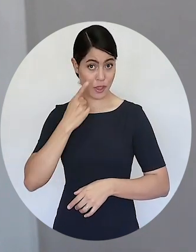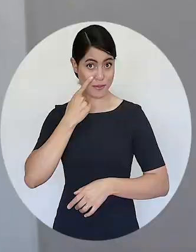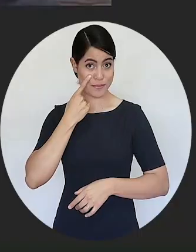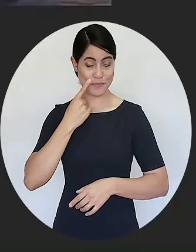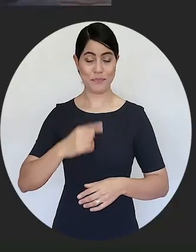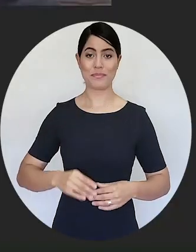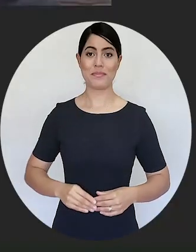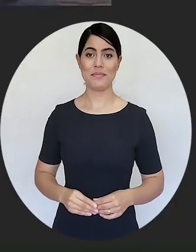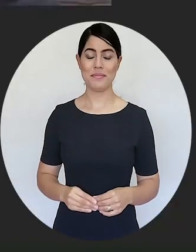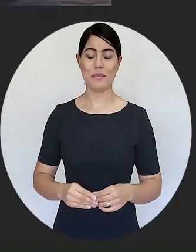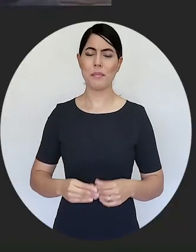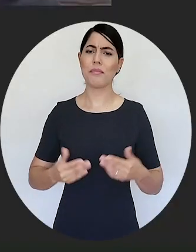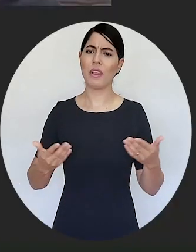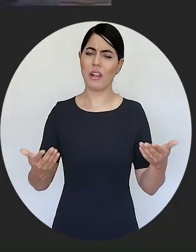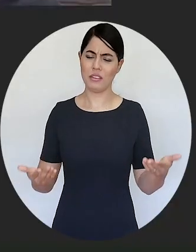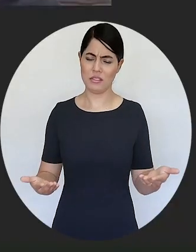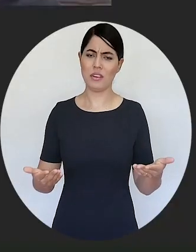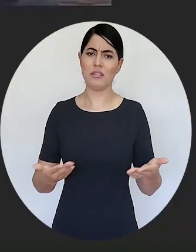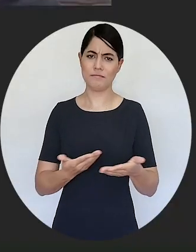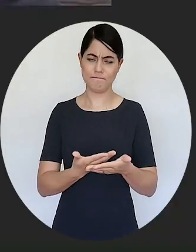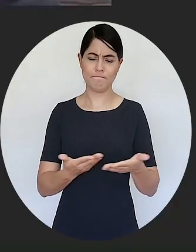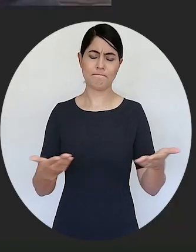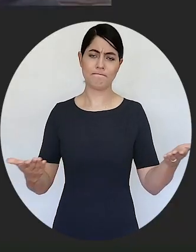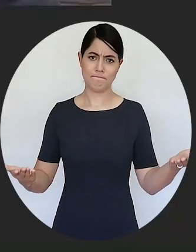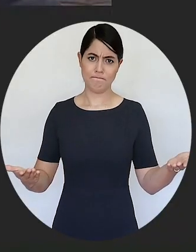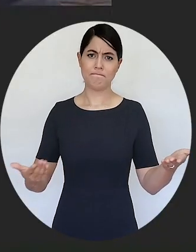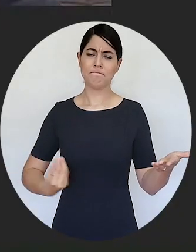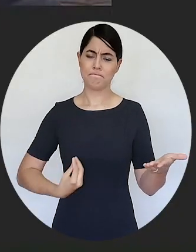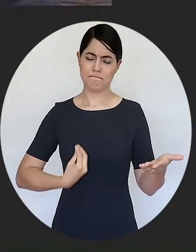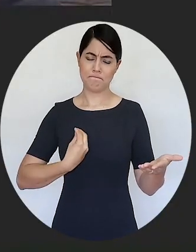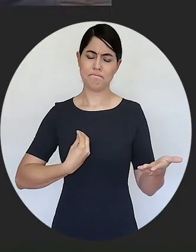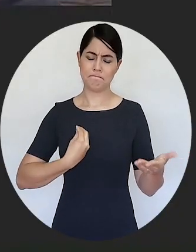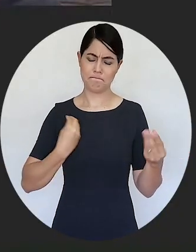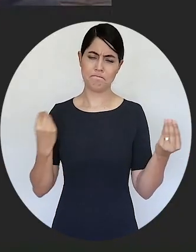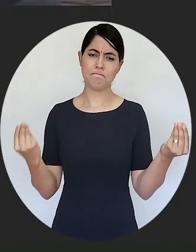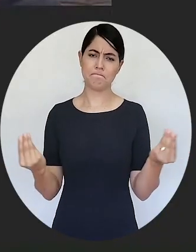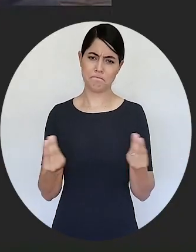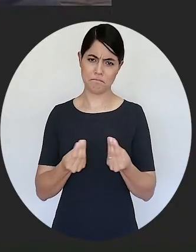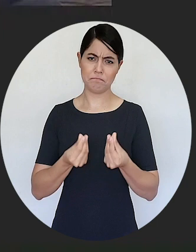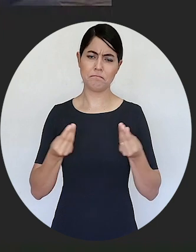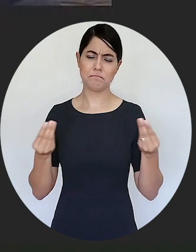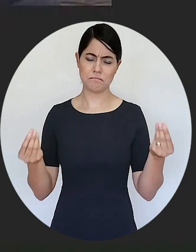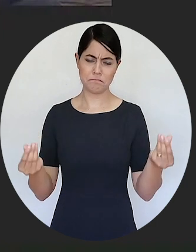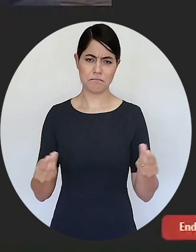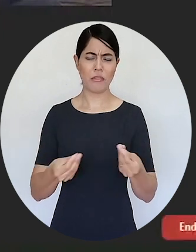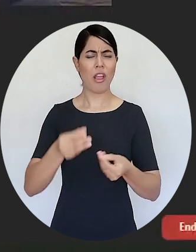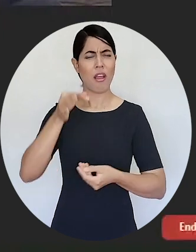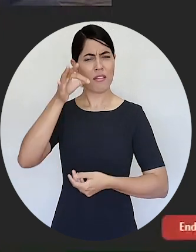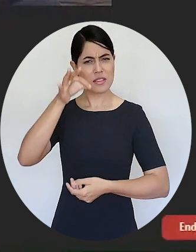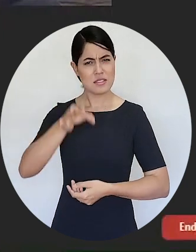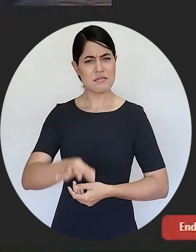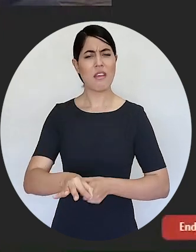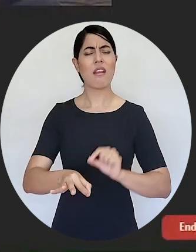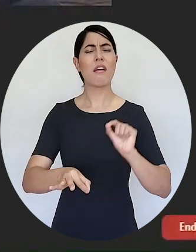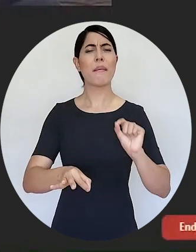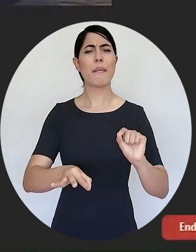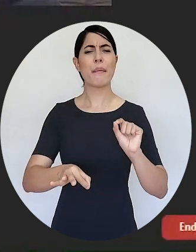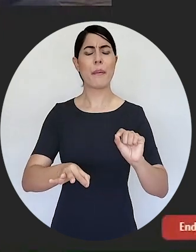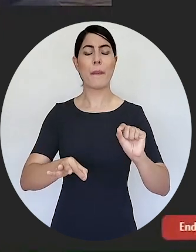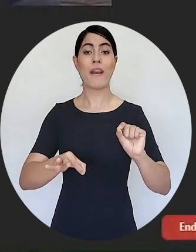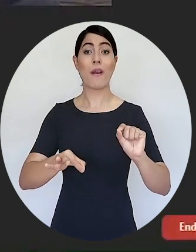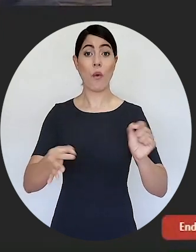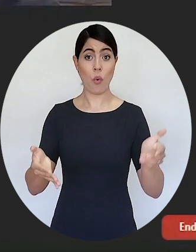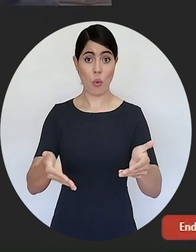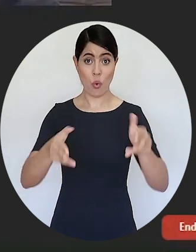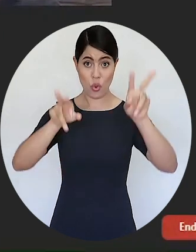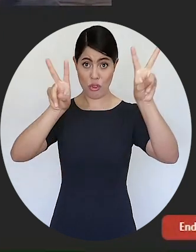comigo. Temos, então, a absoluta sensibilidade, a certeza de que o tema que